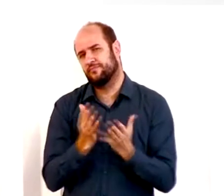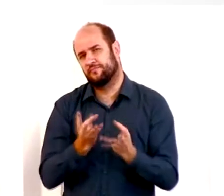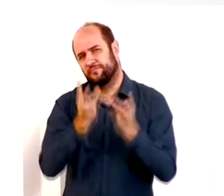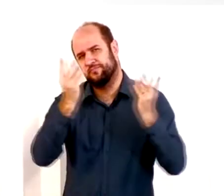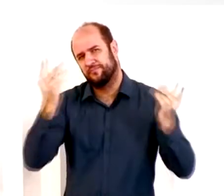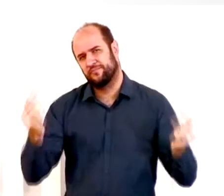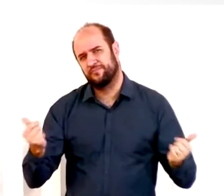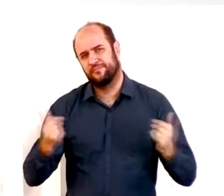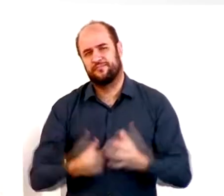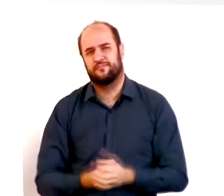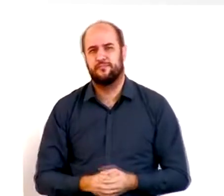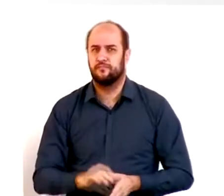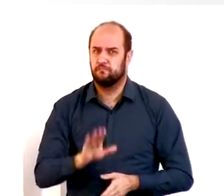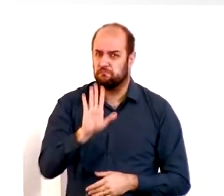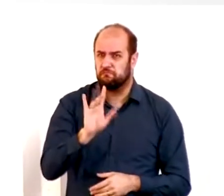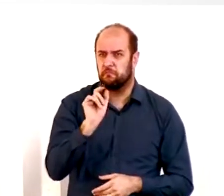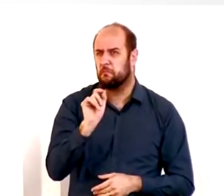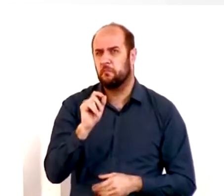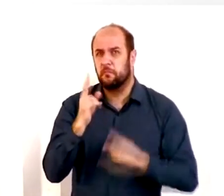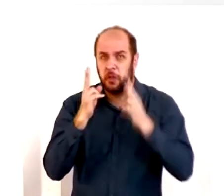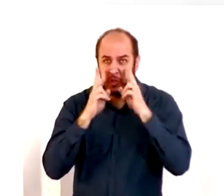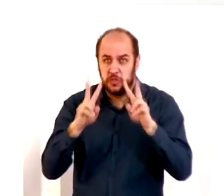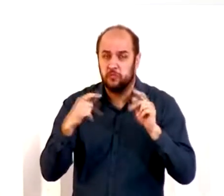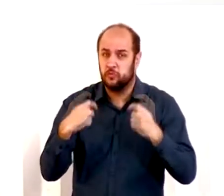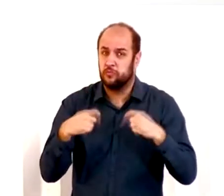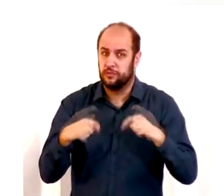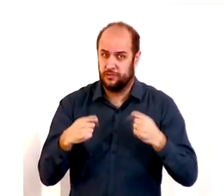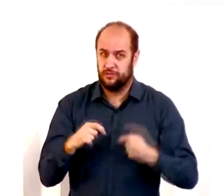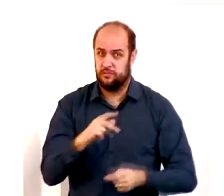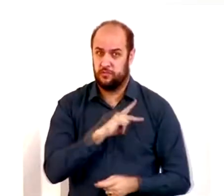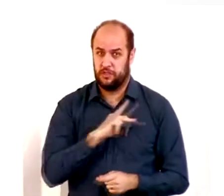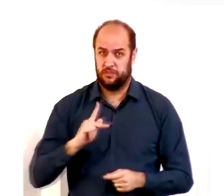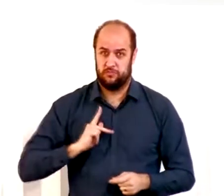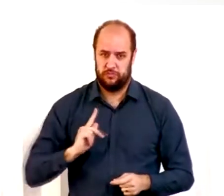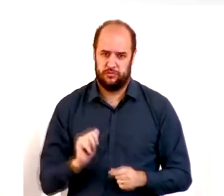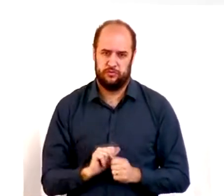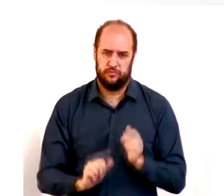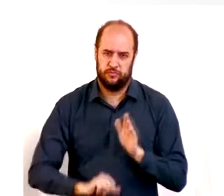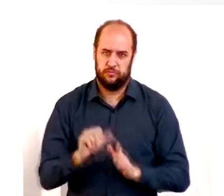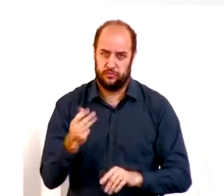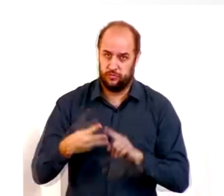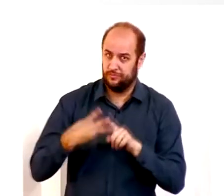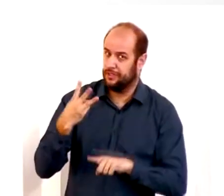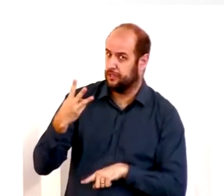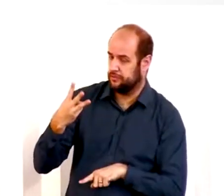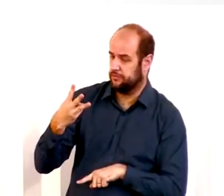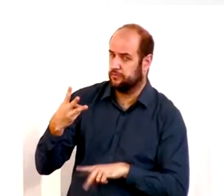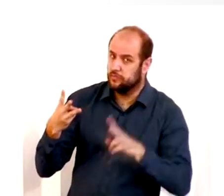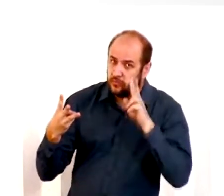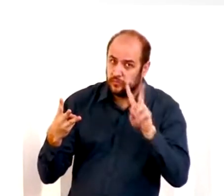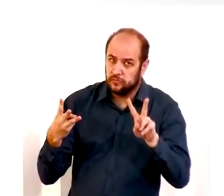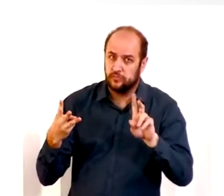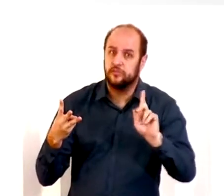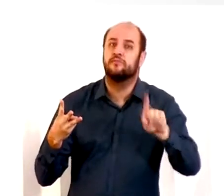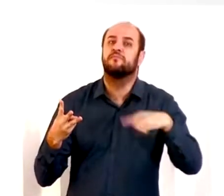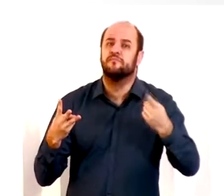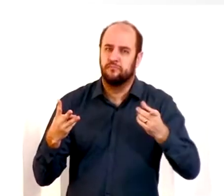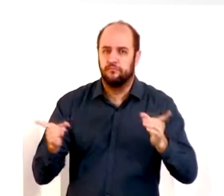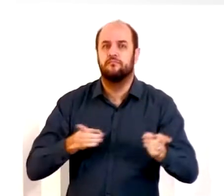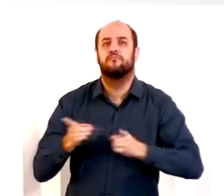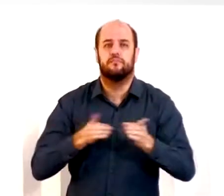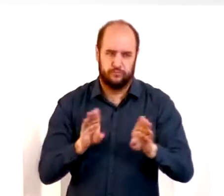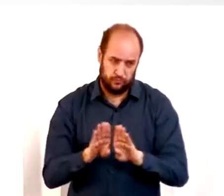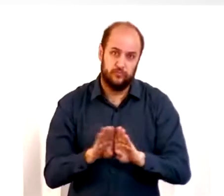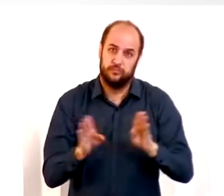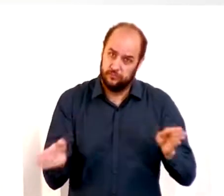vejamos primeiramente que tipo de testemunho os presbíteros precisam ter. Eu vou dizer que eles precisam ter 3 tipos de testemunhos. E depois os diáconos